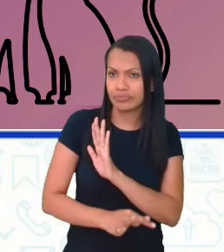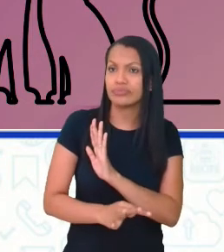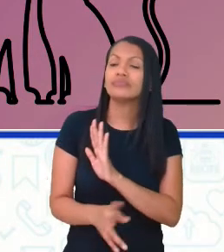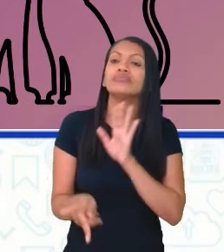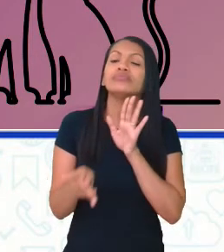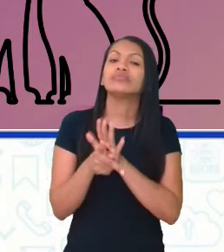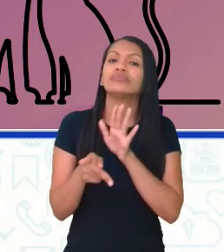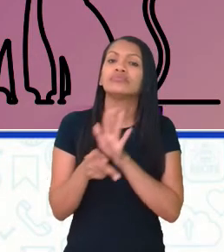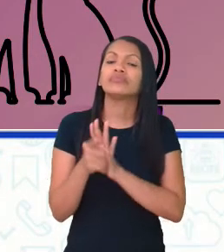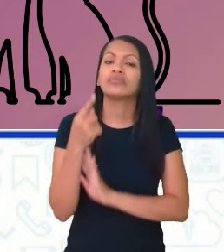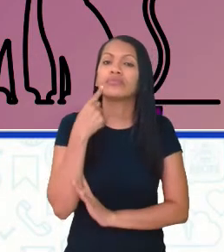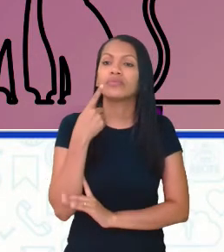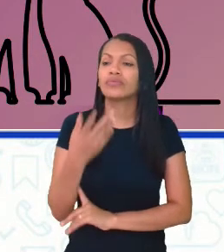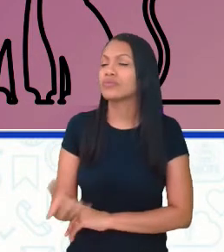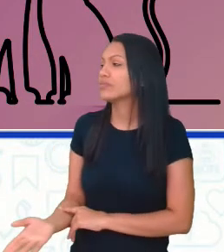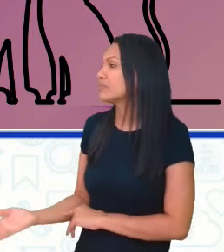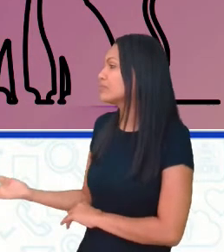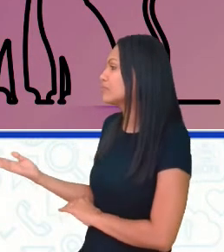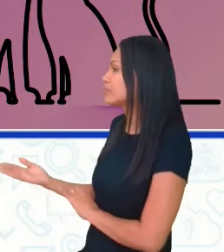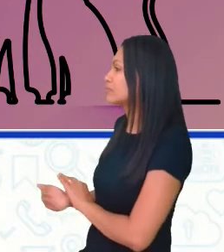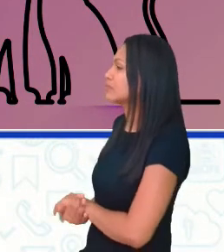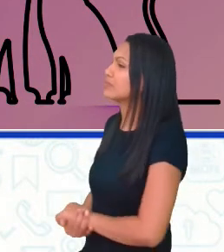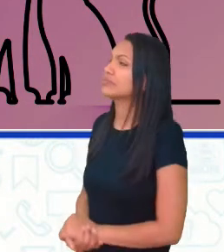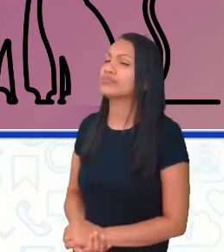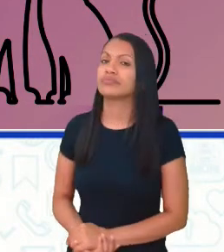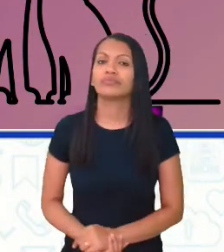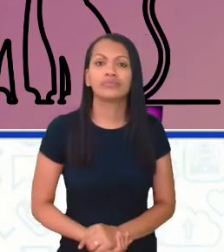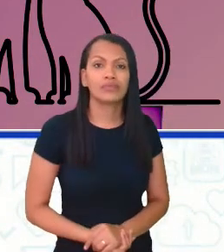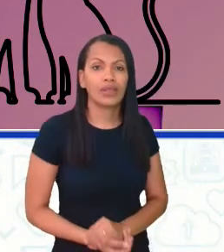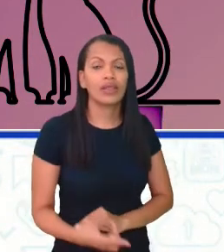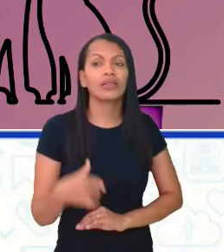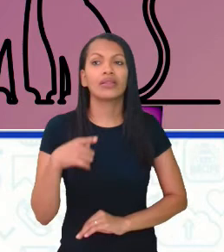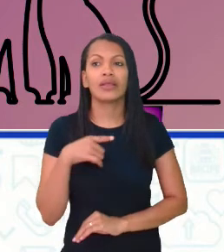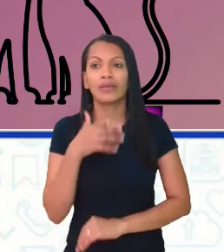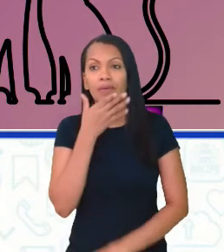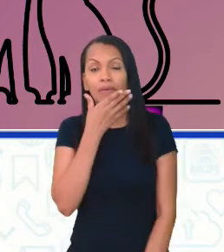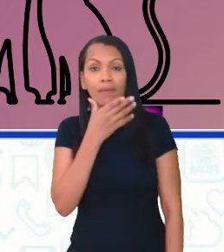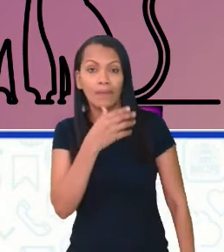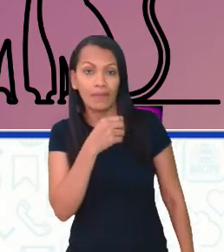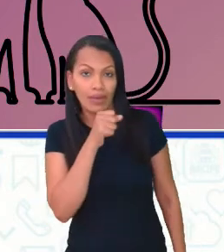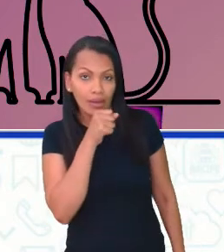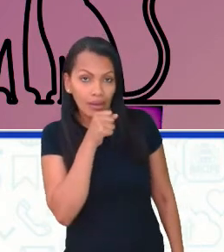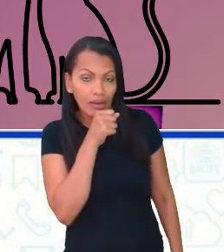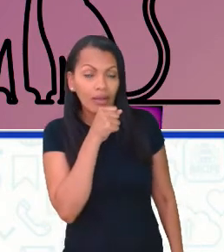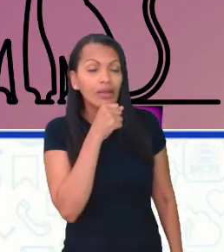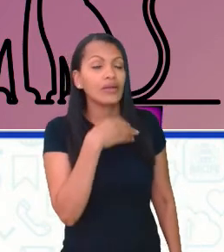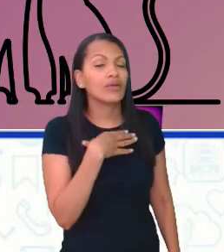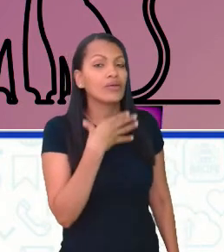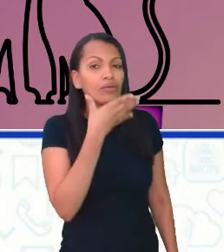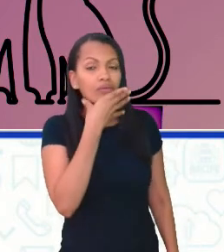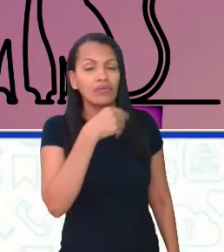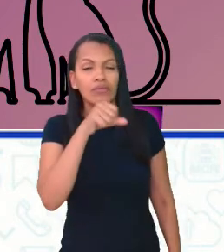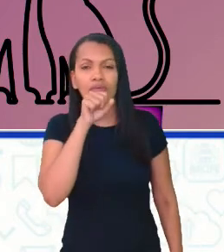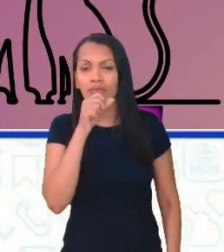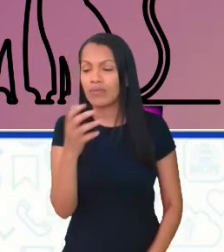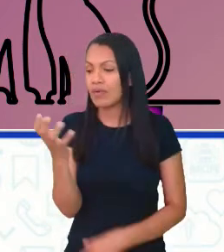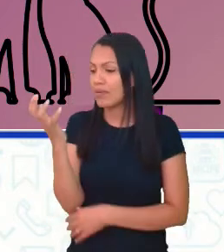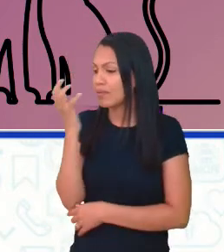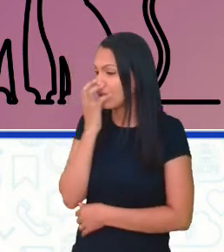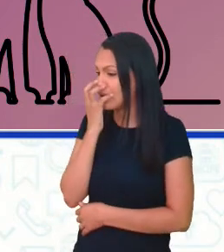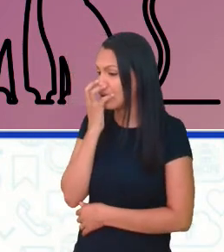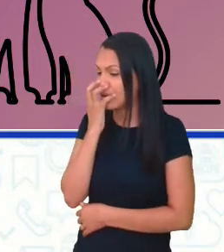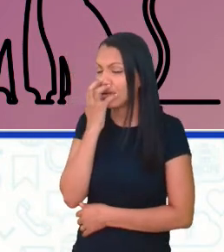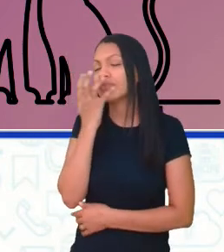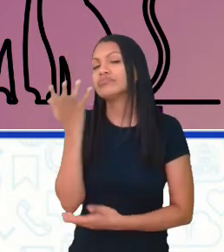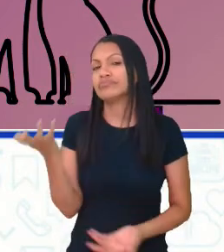especificamente. Eu trouxe esse trechinho em que há a fala do pai e a fala do cachorro pai e do cachorro filho.